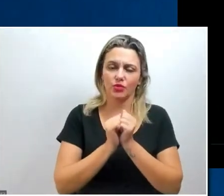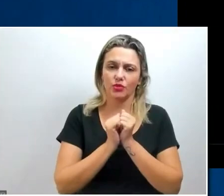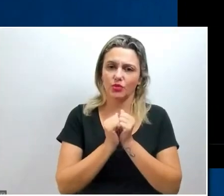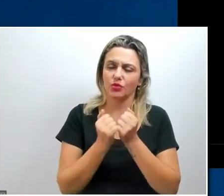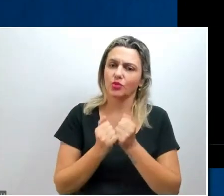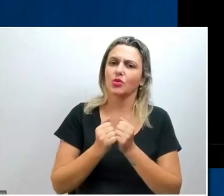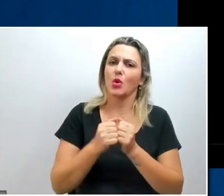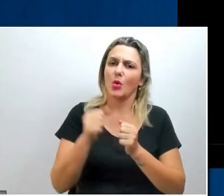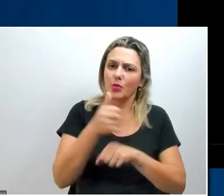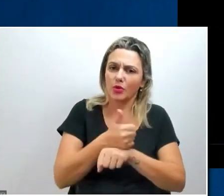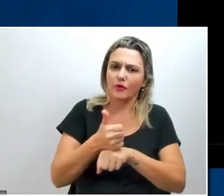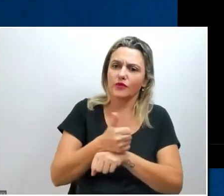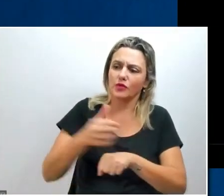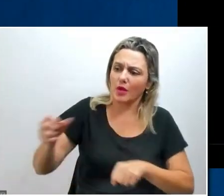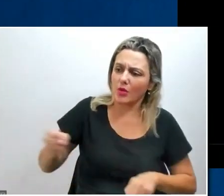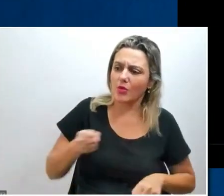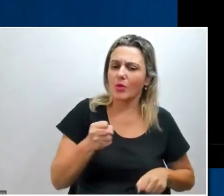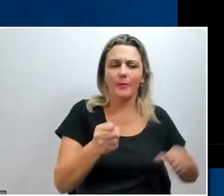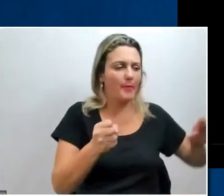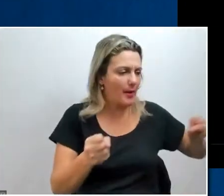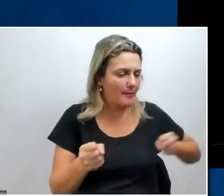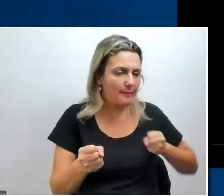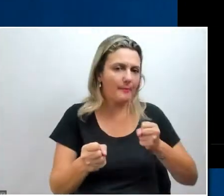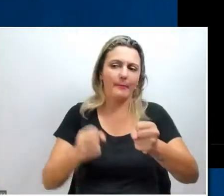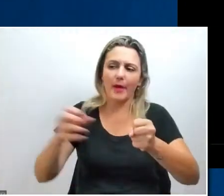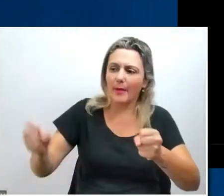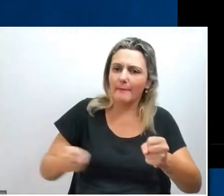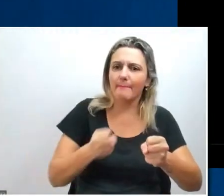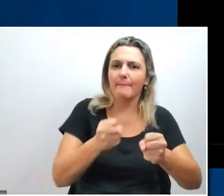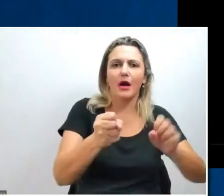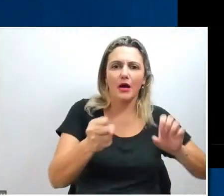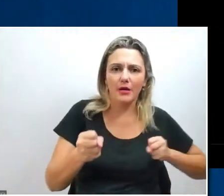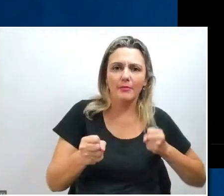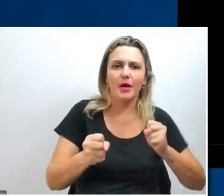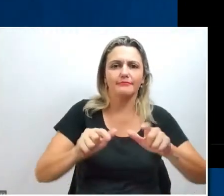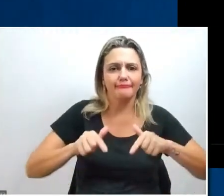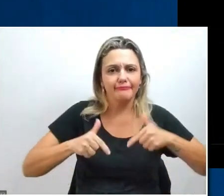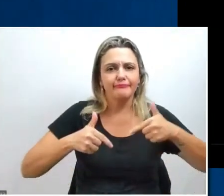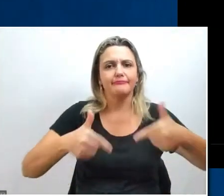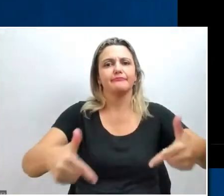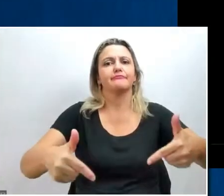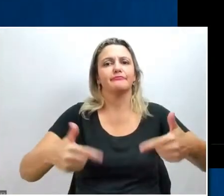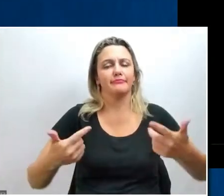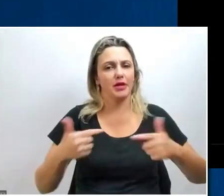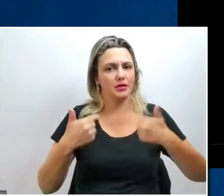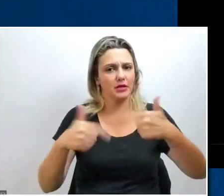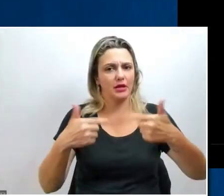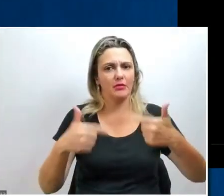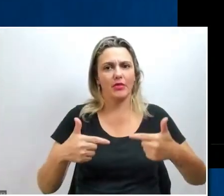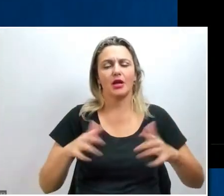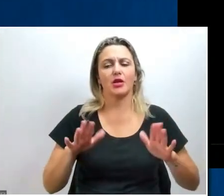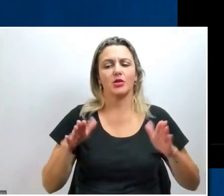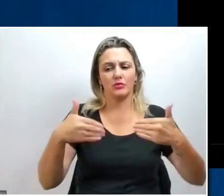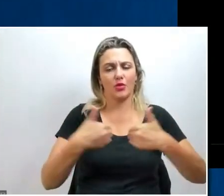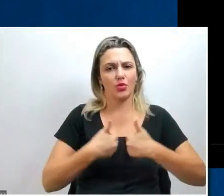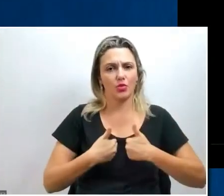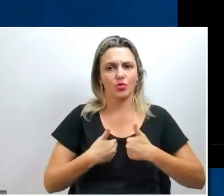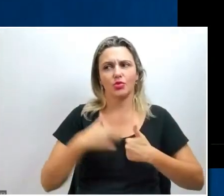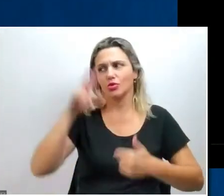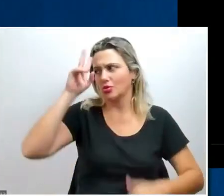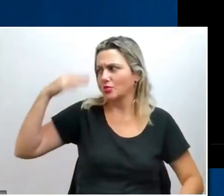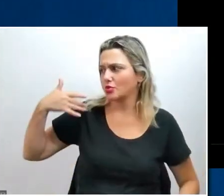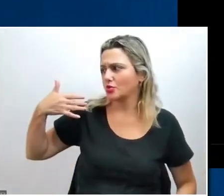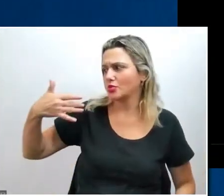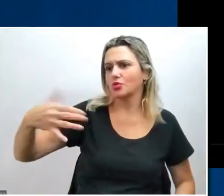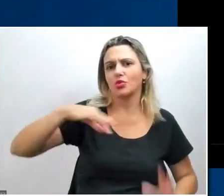profissionais para a linha de frente, isso é, na história do autismo no mundo, o que teve mais impacto